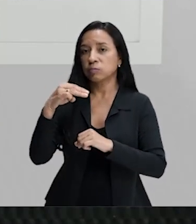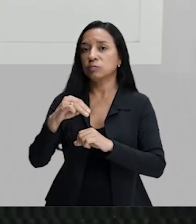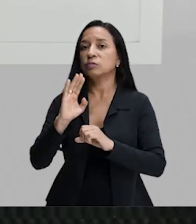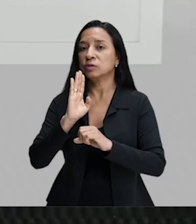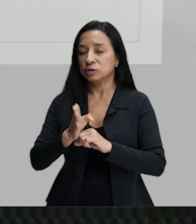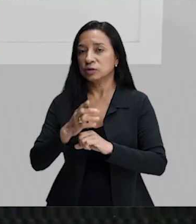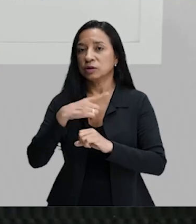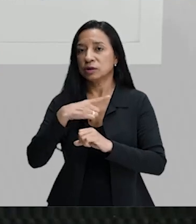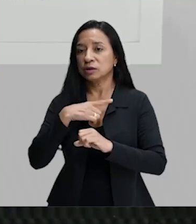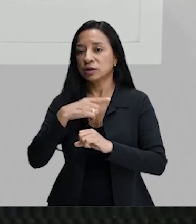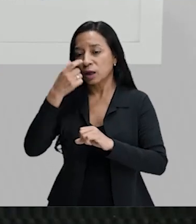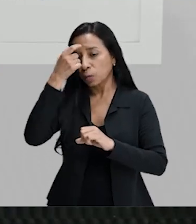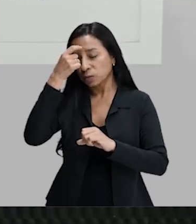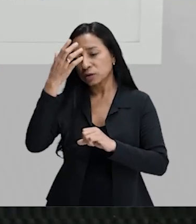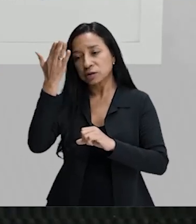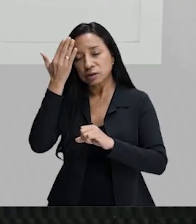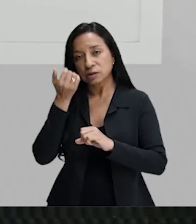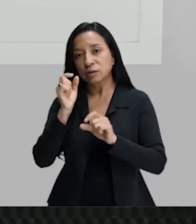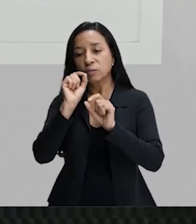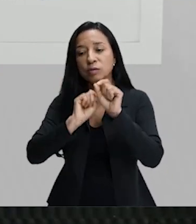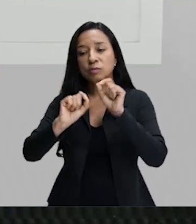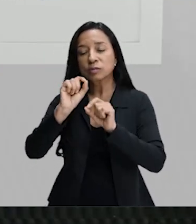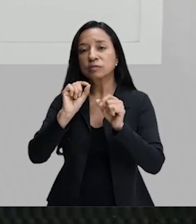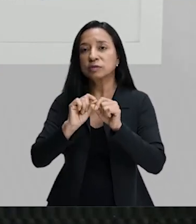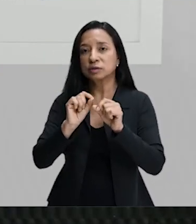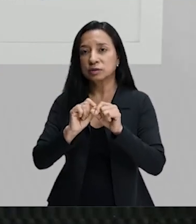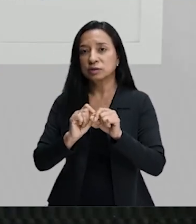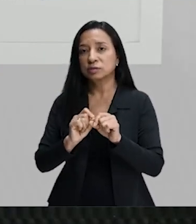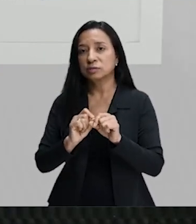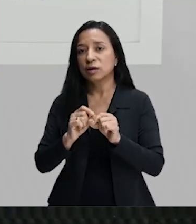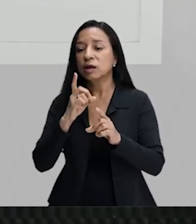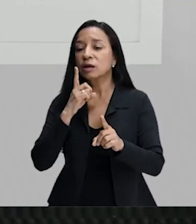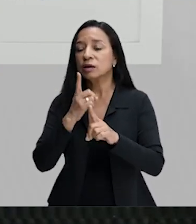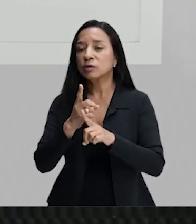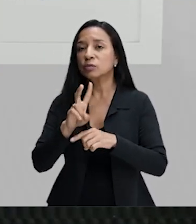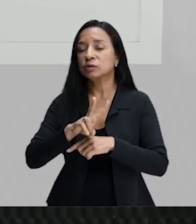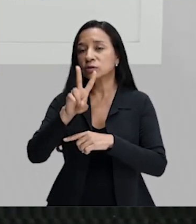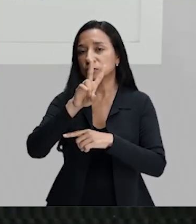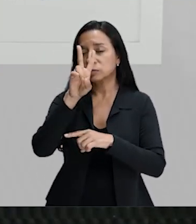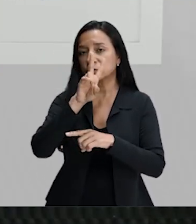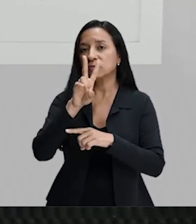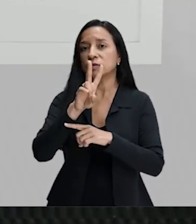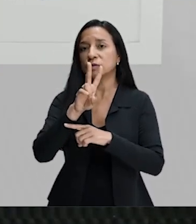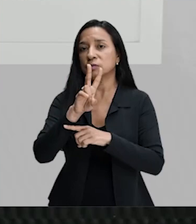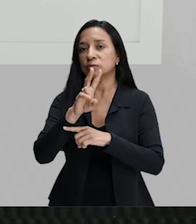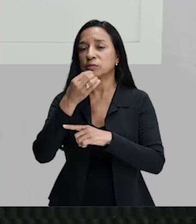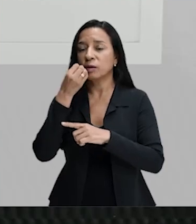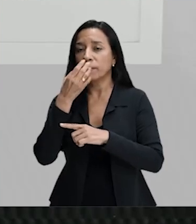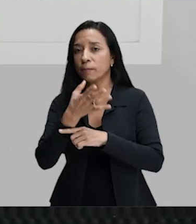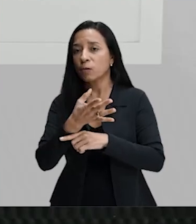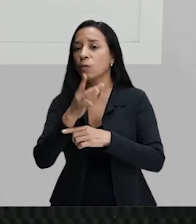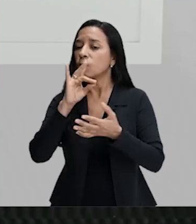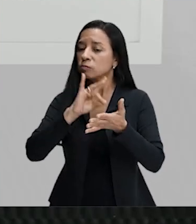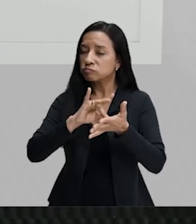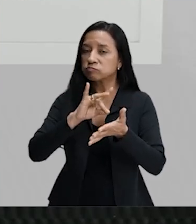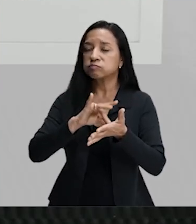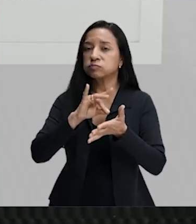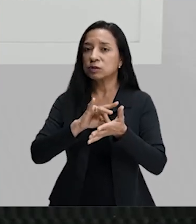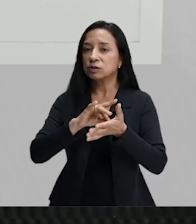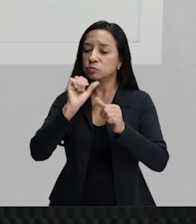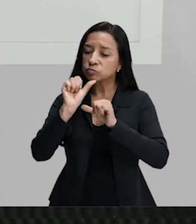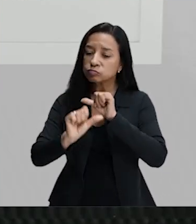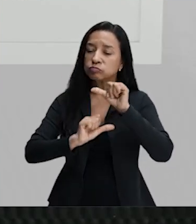já vai ter consciência do que você está fazendo. Você está encontrando o valor que satisfaz aquela igualdade, que torna